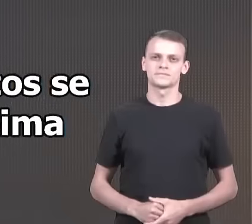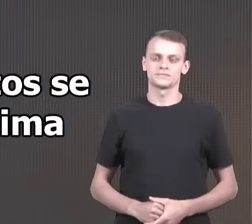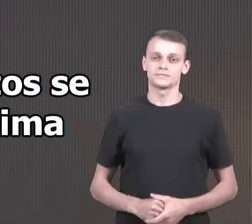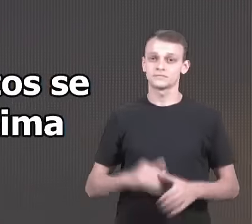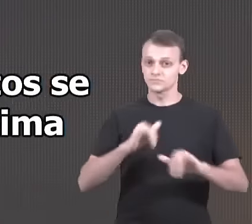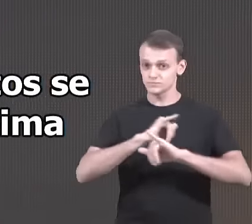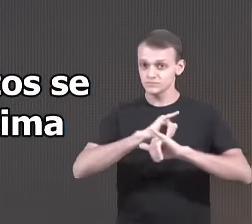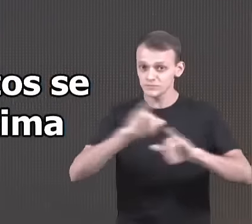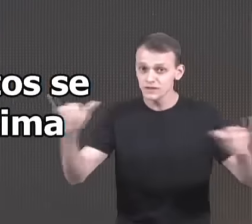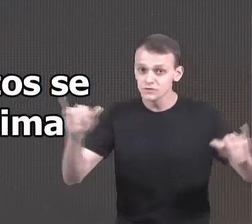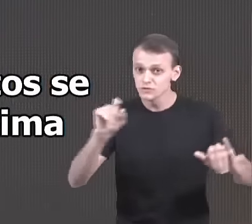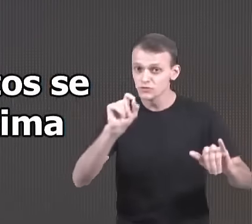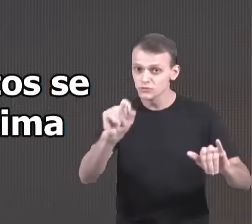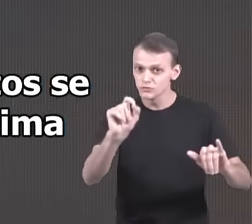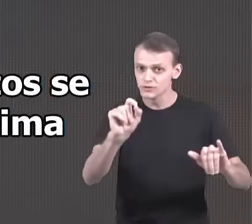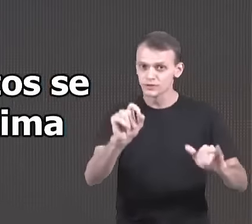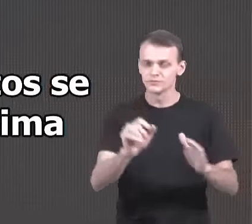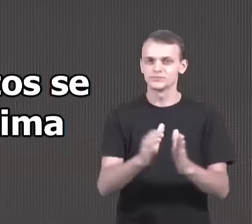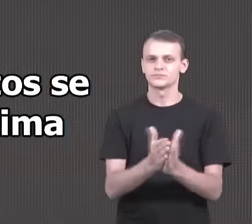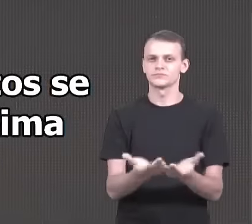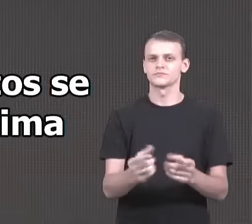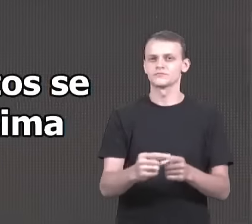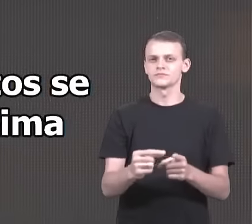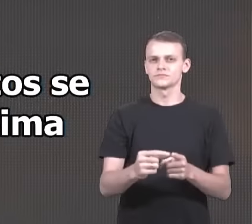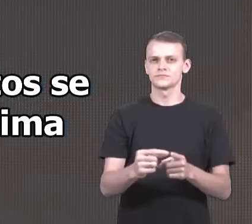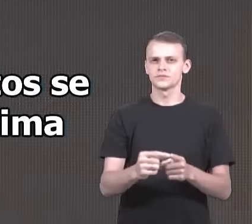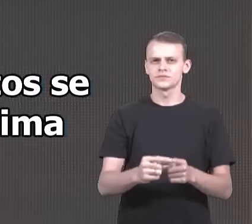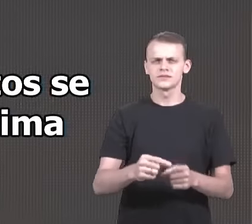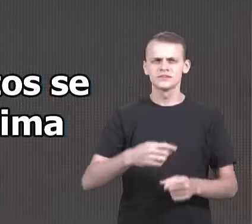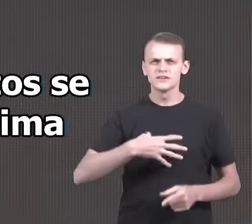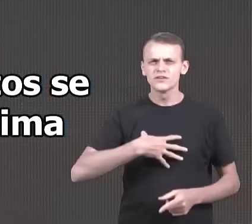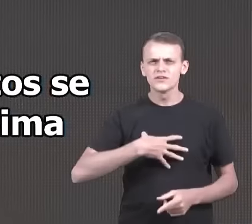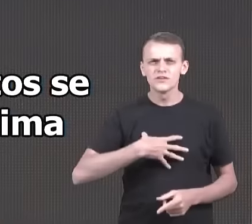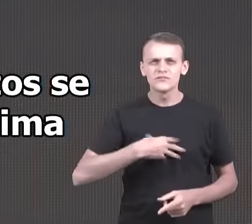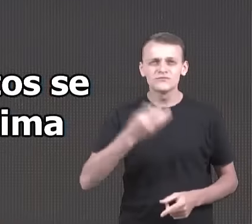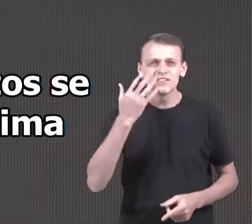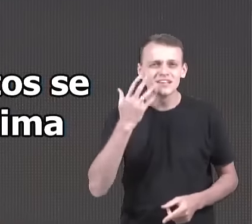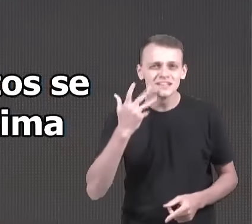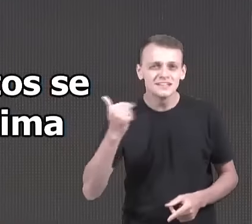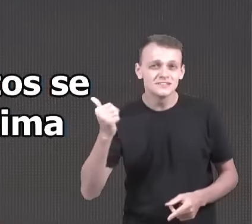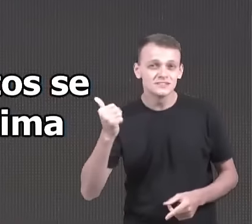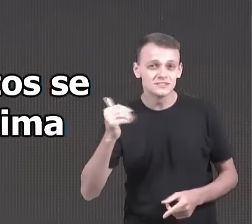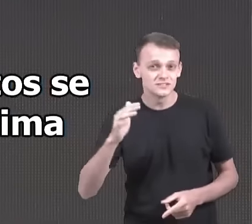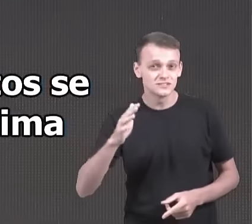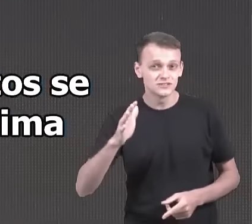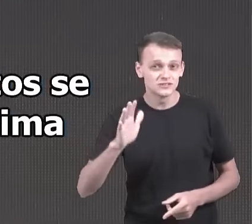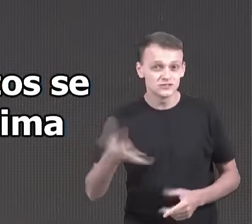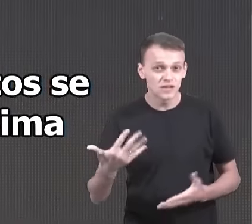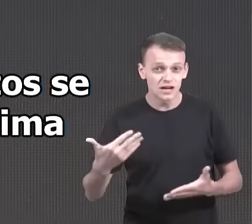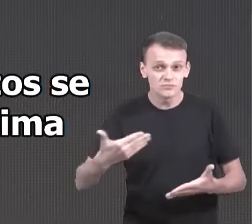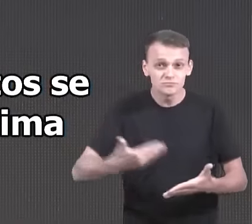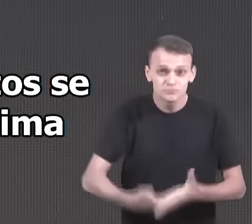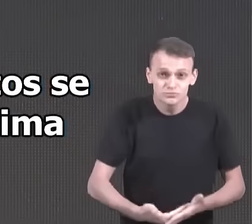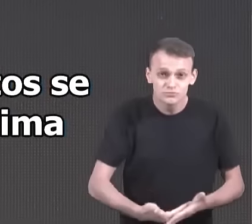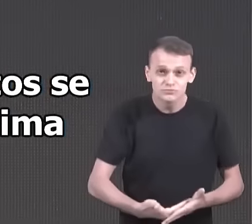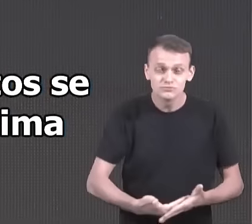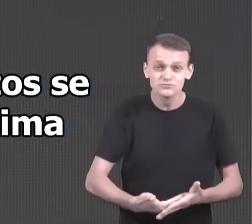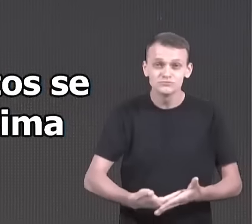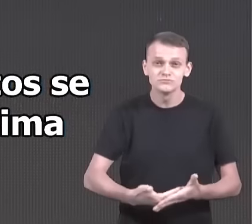Dizem assim as Escrituras: filhinhos, já é a última